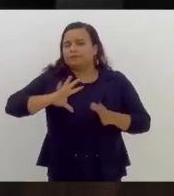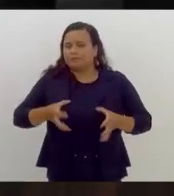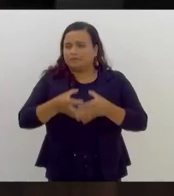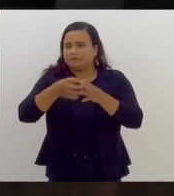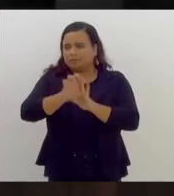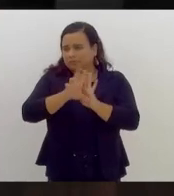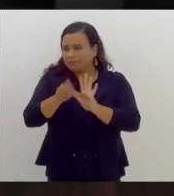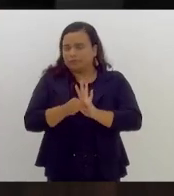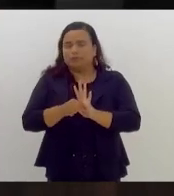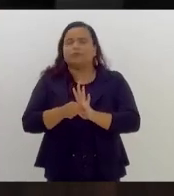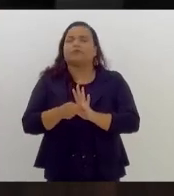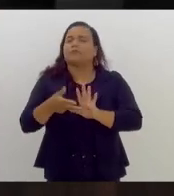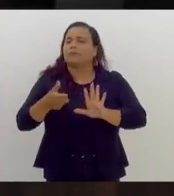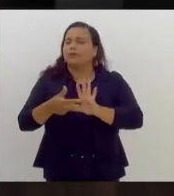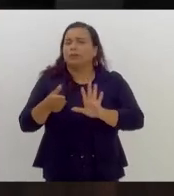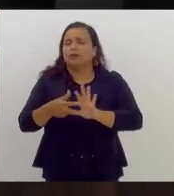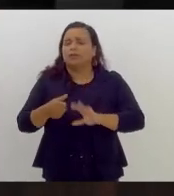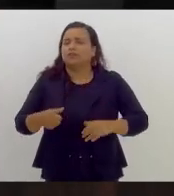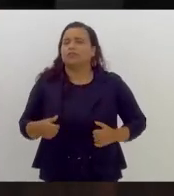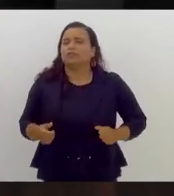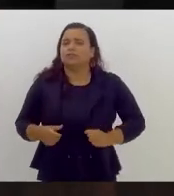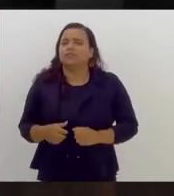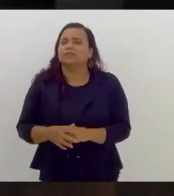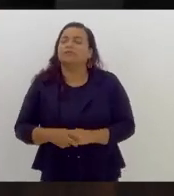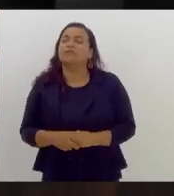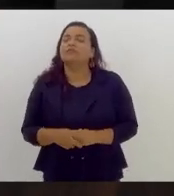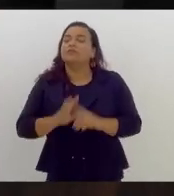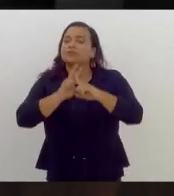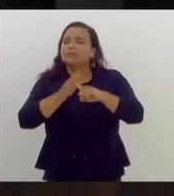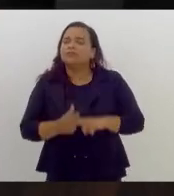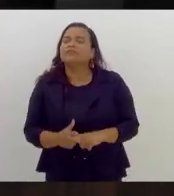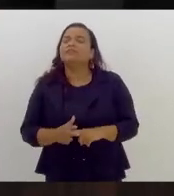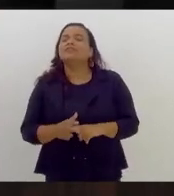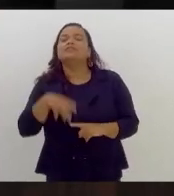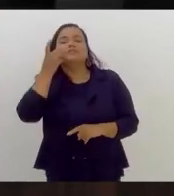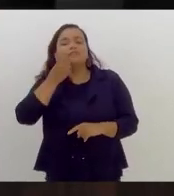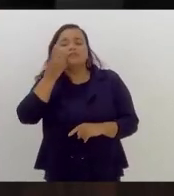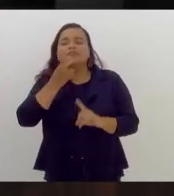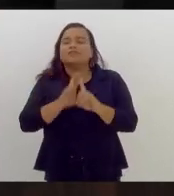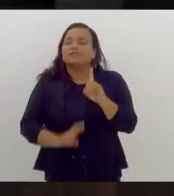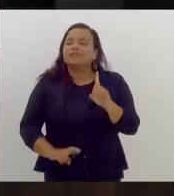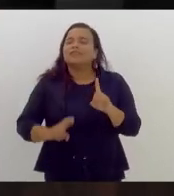condicionais e veto, pela manutenção de veto, relator deputado Marcelo Dino.